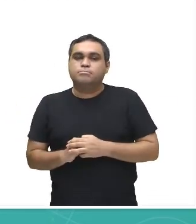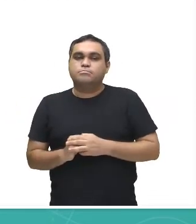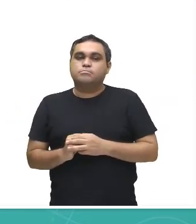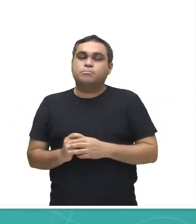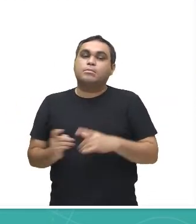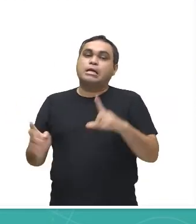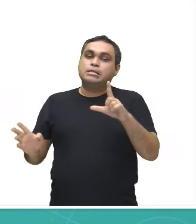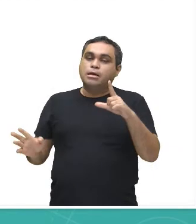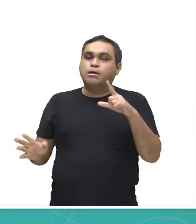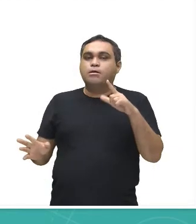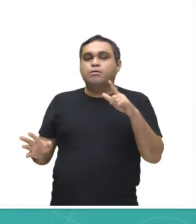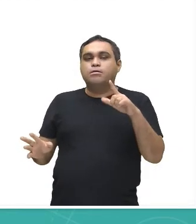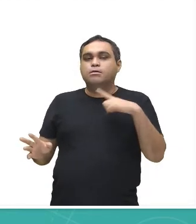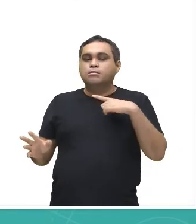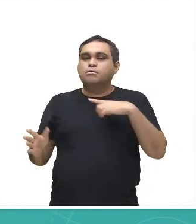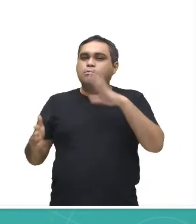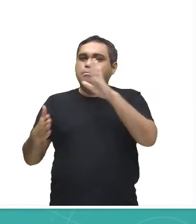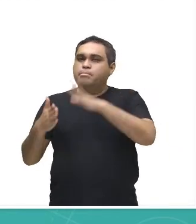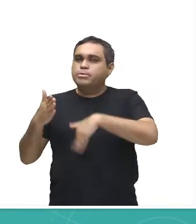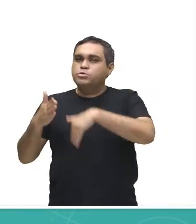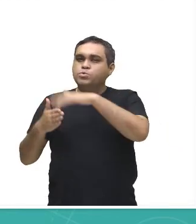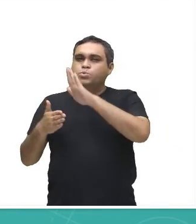uma pintura, um quadro